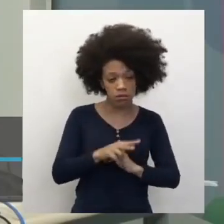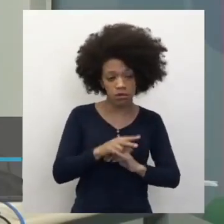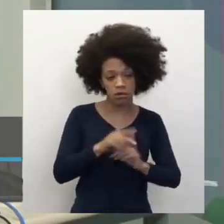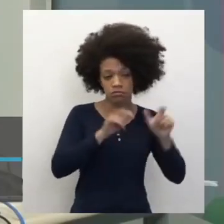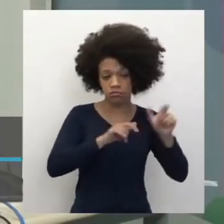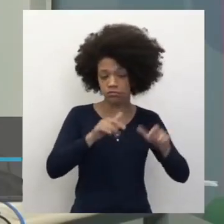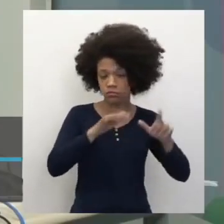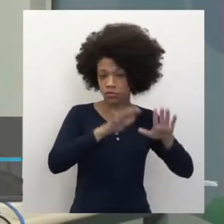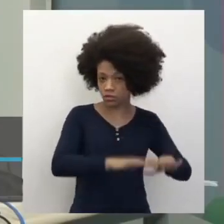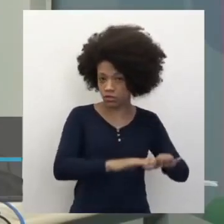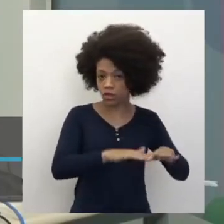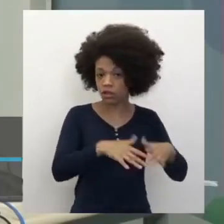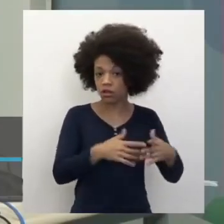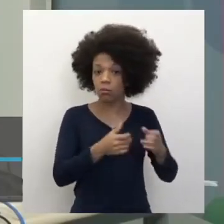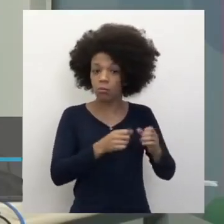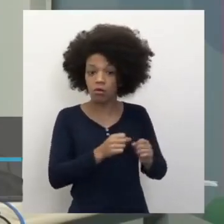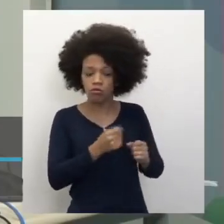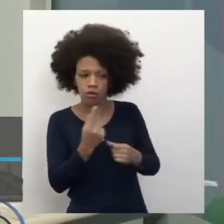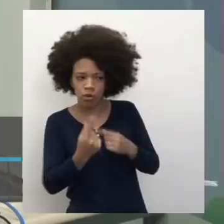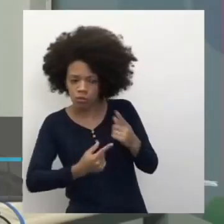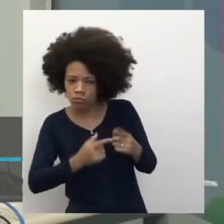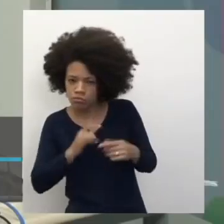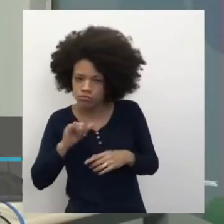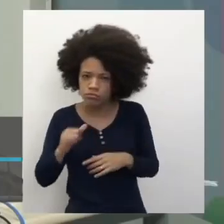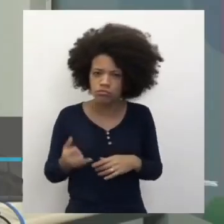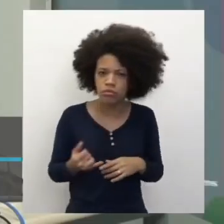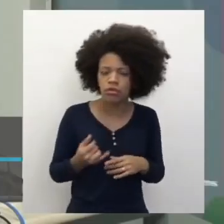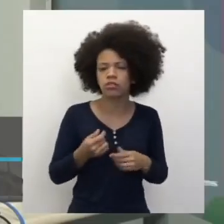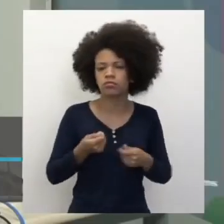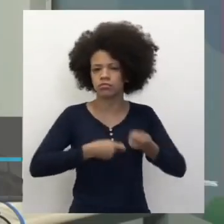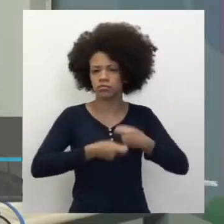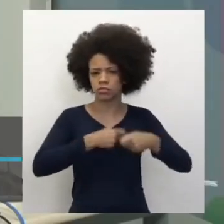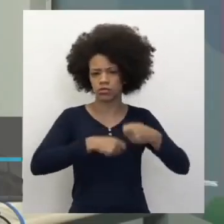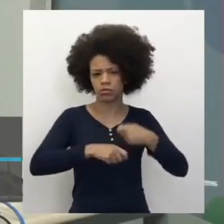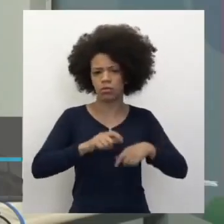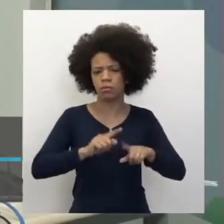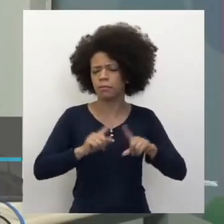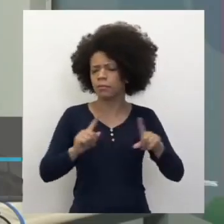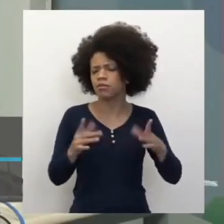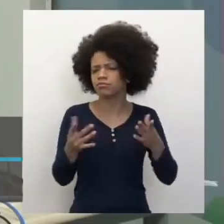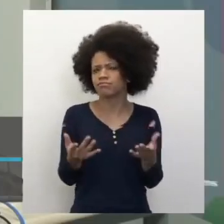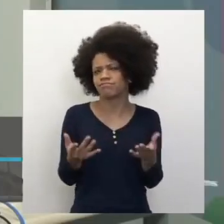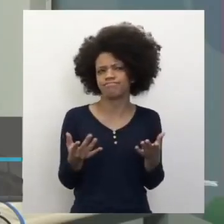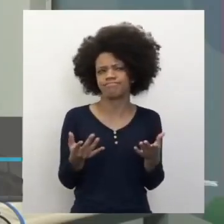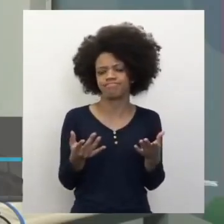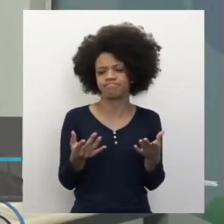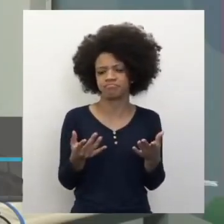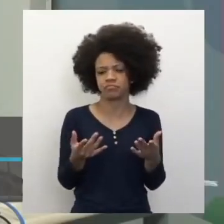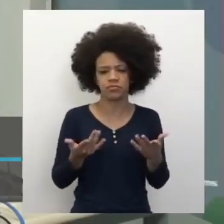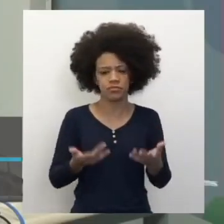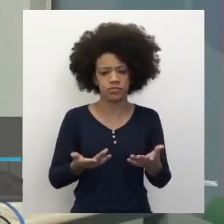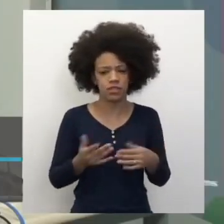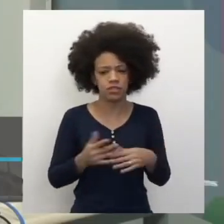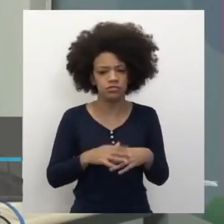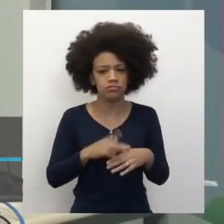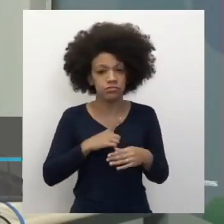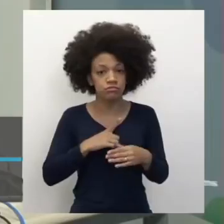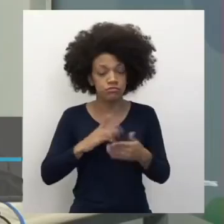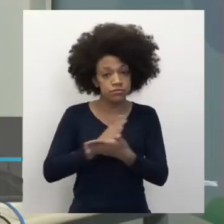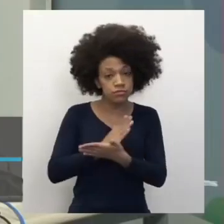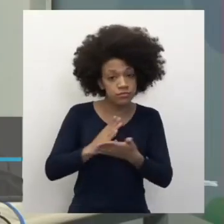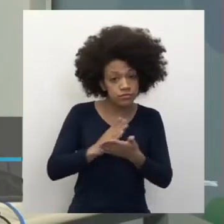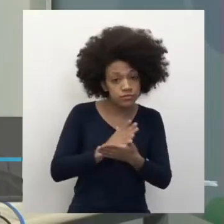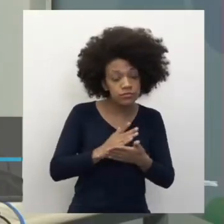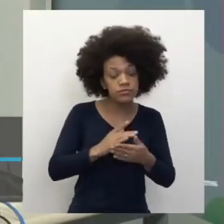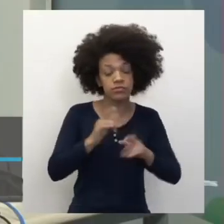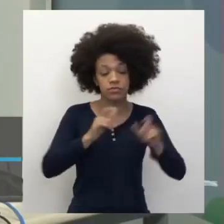lá, podem até ter visto algumas vantagens econômicas e tudo mais, de ter divisas ali com a